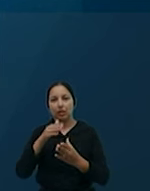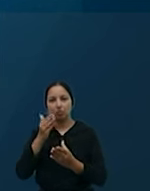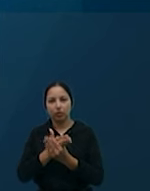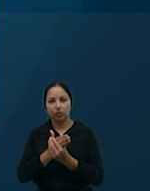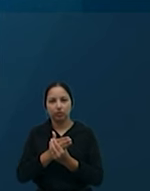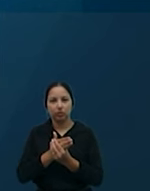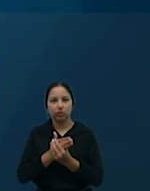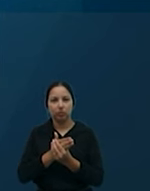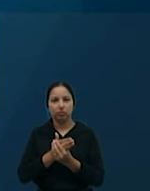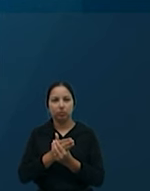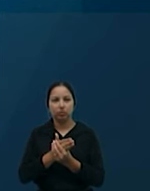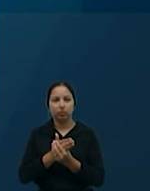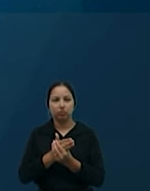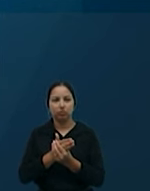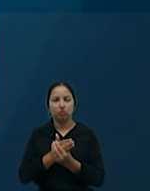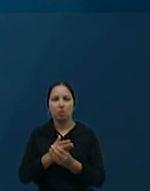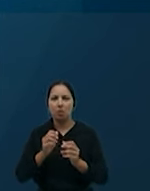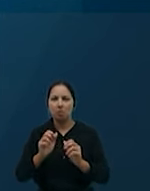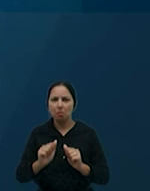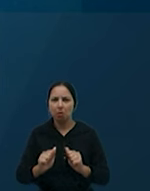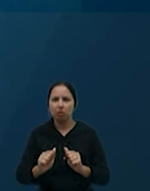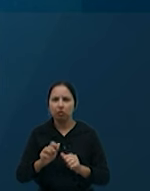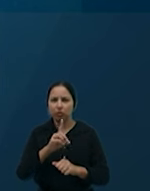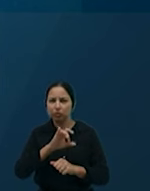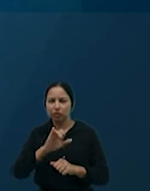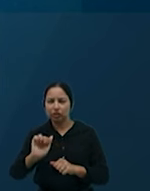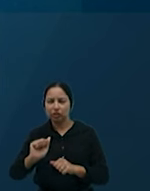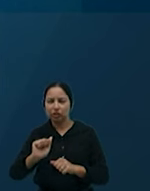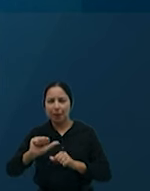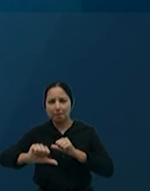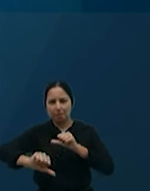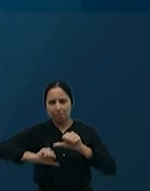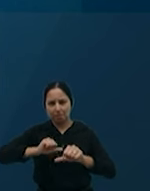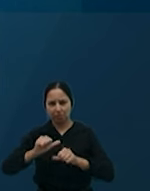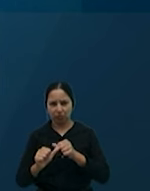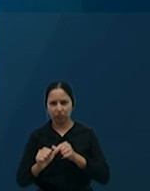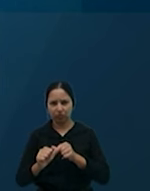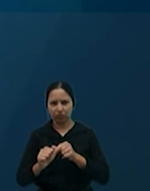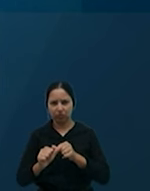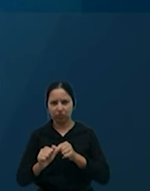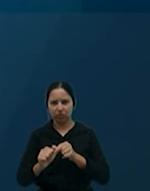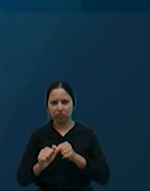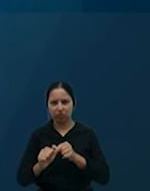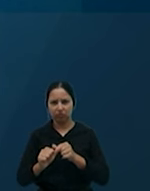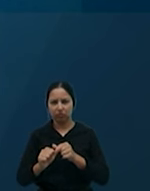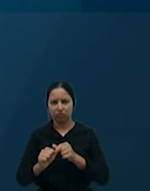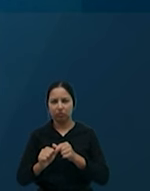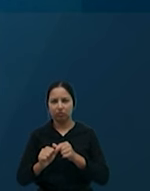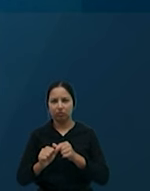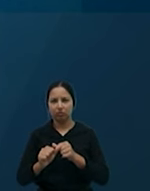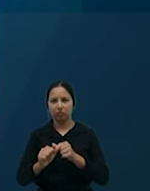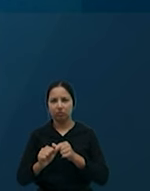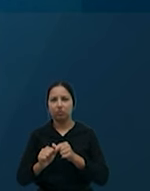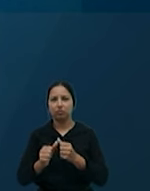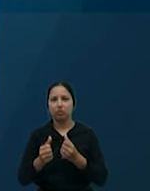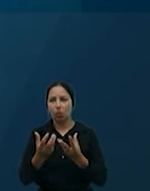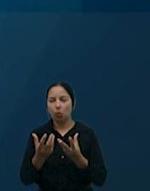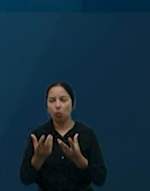condão de modificar a data de início dos efeitos financeiros de um benefício previdenciário requerido pelo